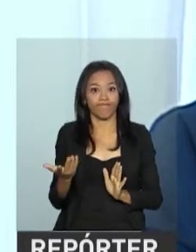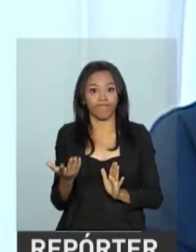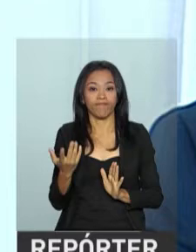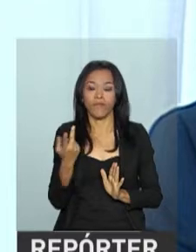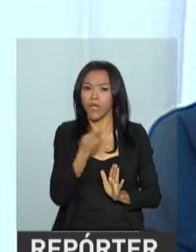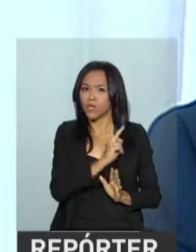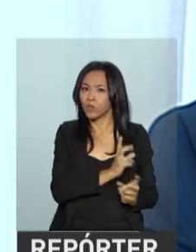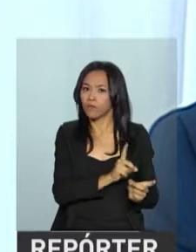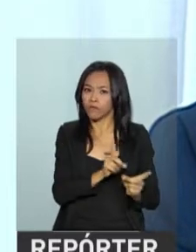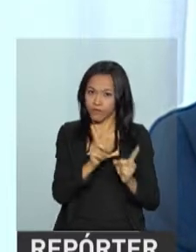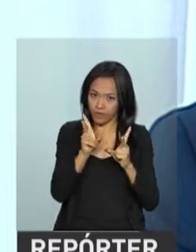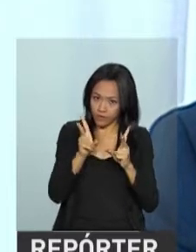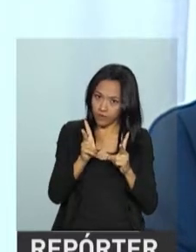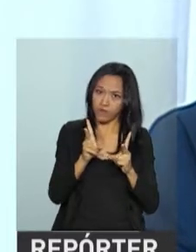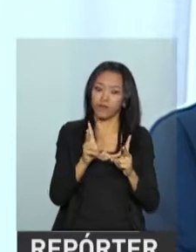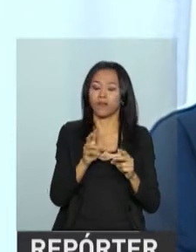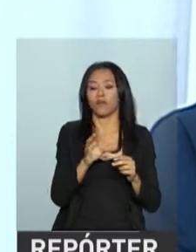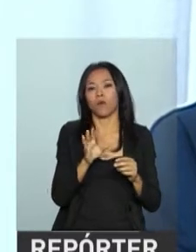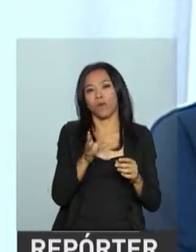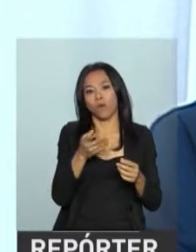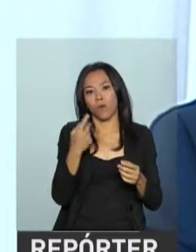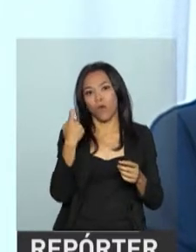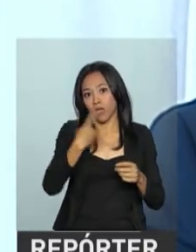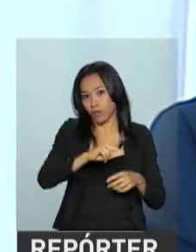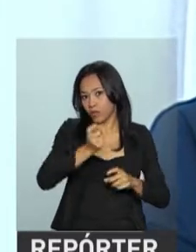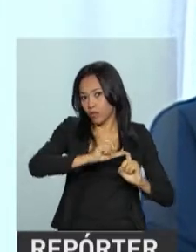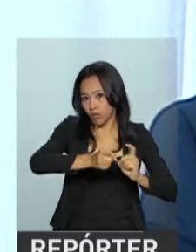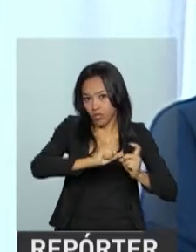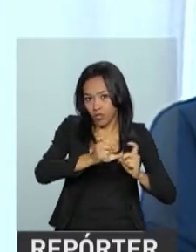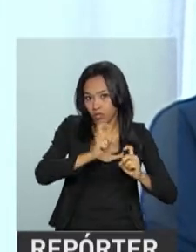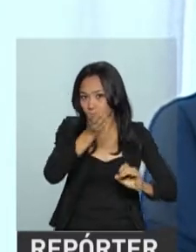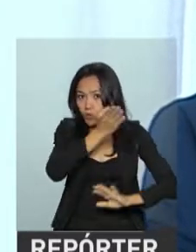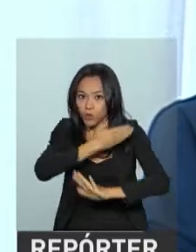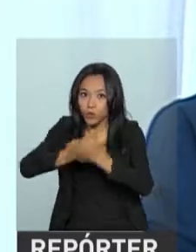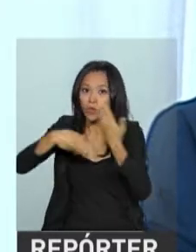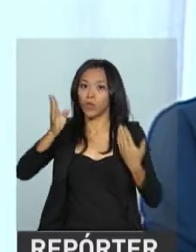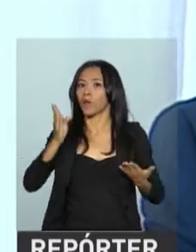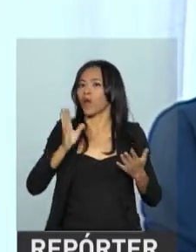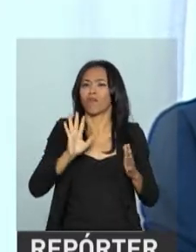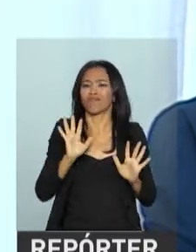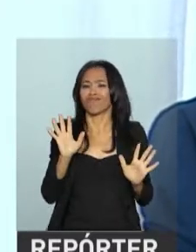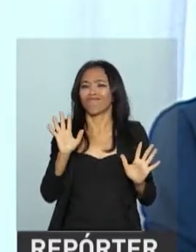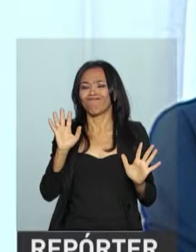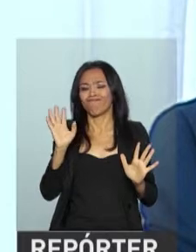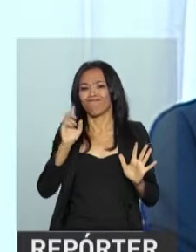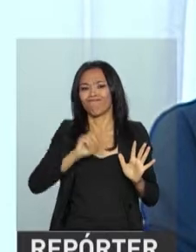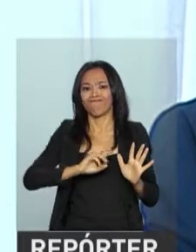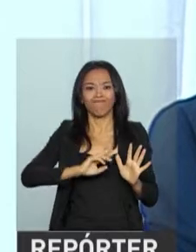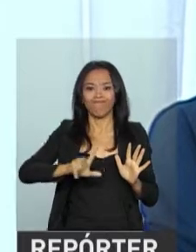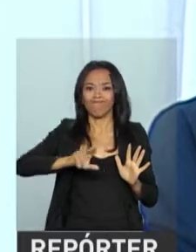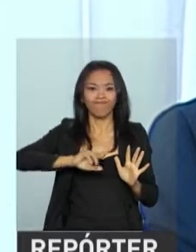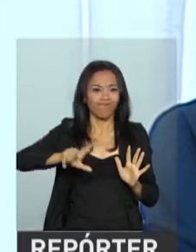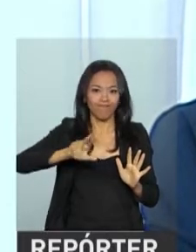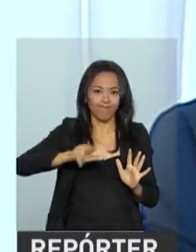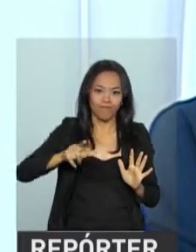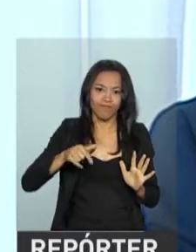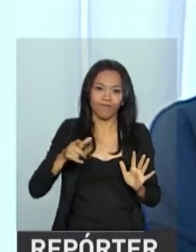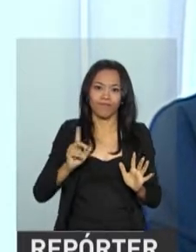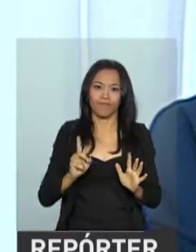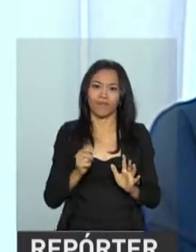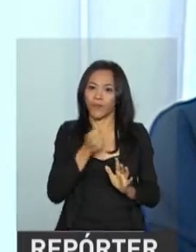venda, a transferência do seu controle acionário, deserve os interesses e a soberania